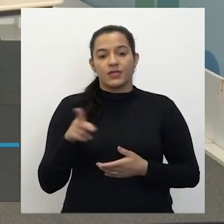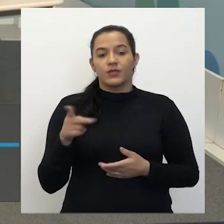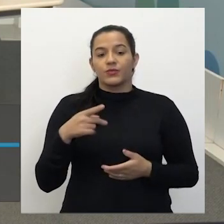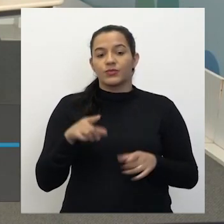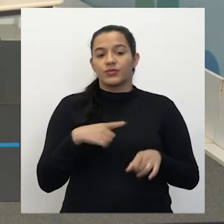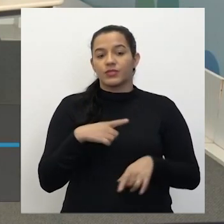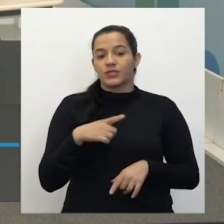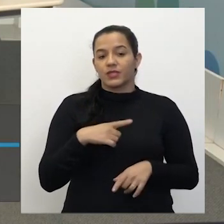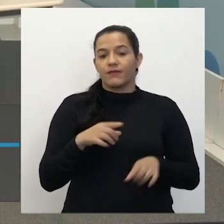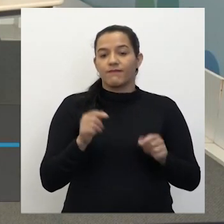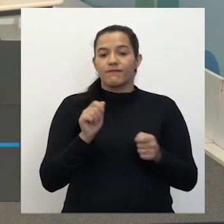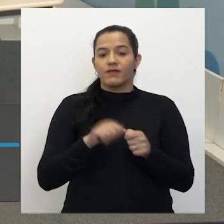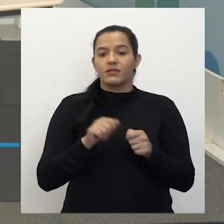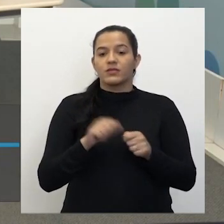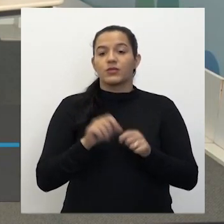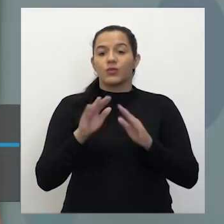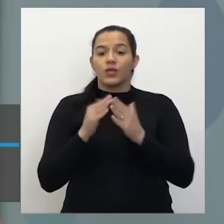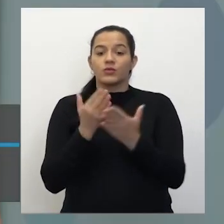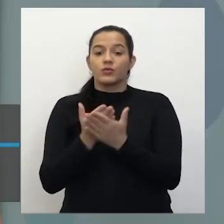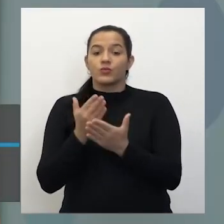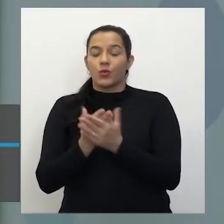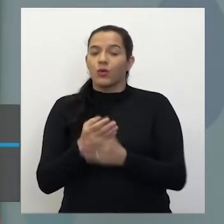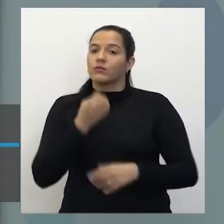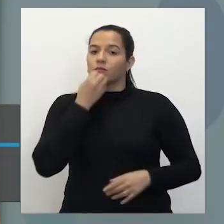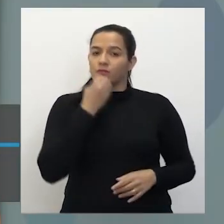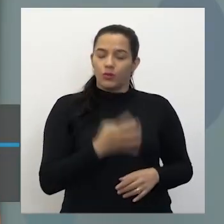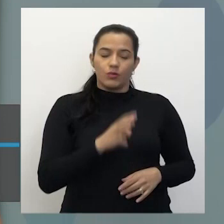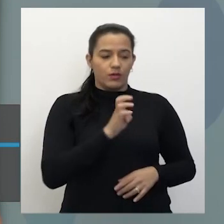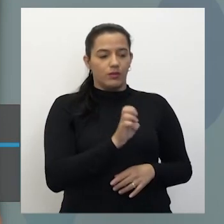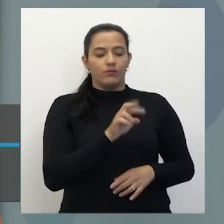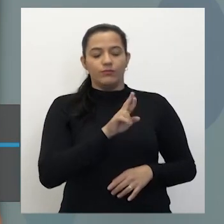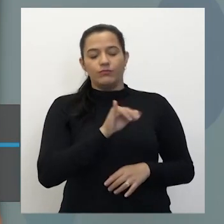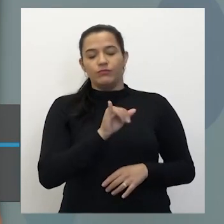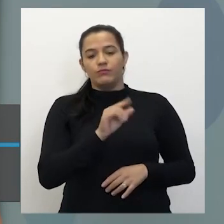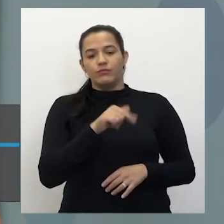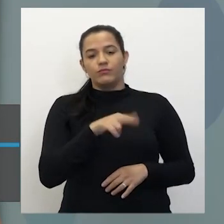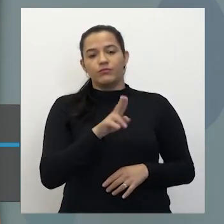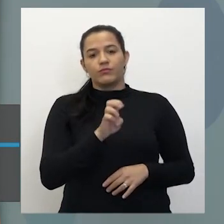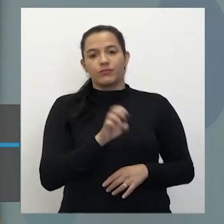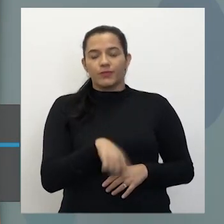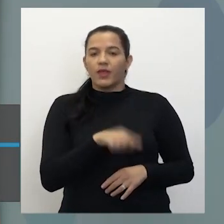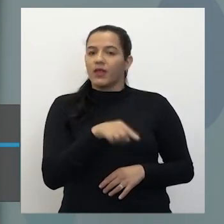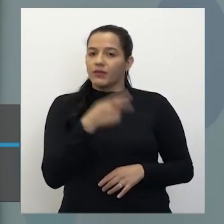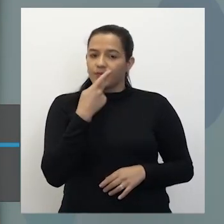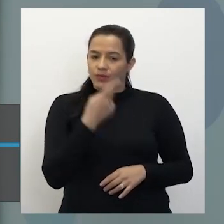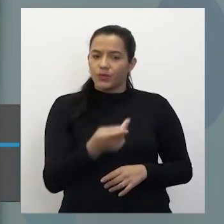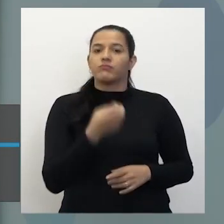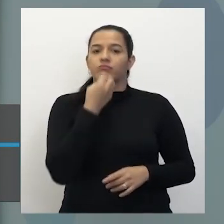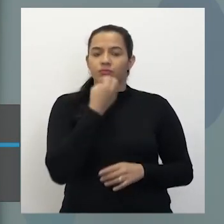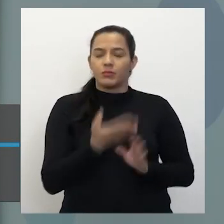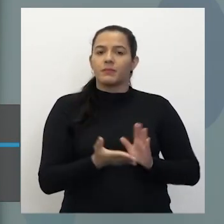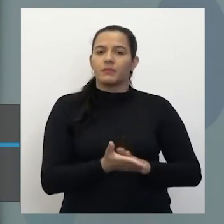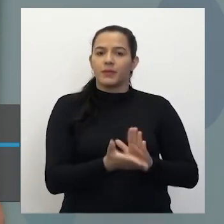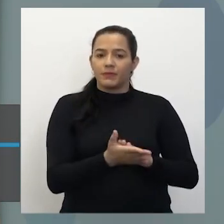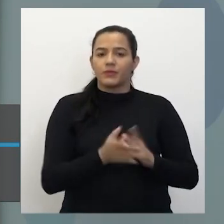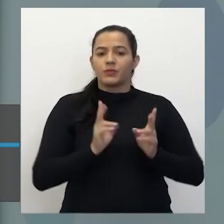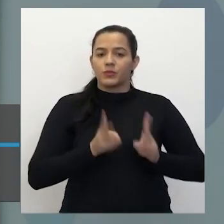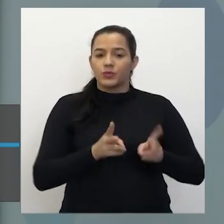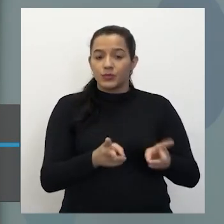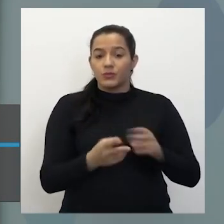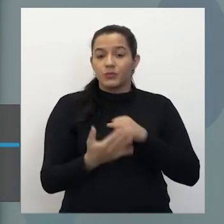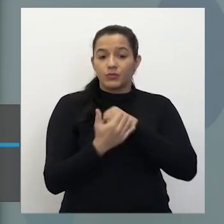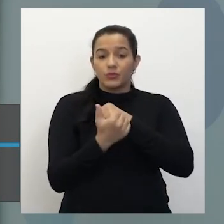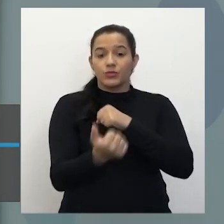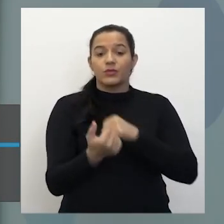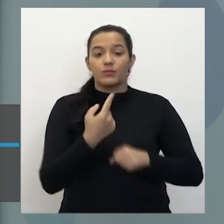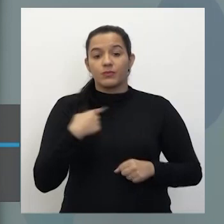bem interessante. Que bacana, Eric. Nesse Faz momento. mesmo e marque a gente nas nossas redes sociais, compartilhe, nos avise, por favor, nos chame para